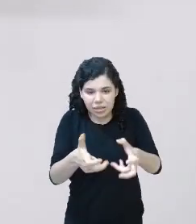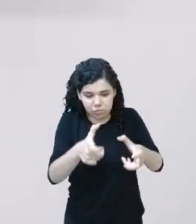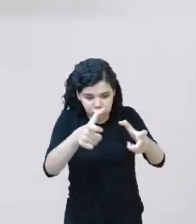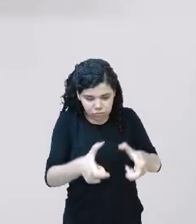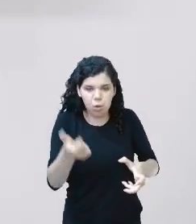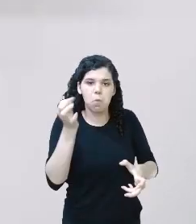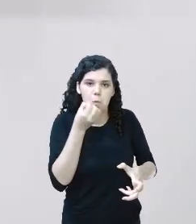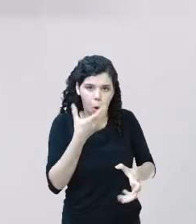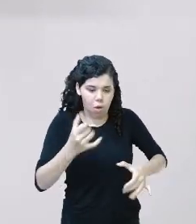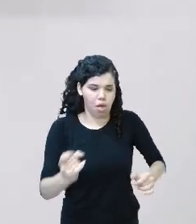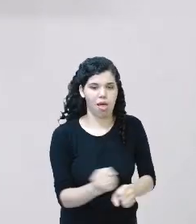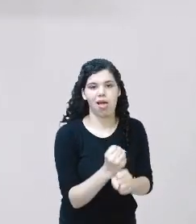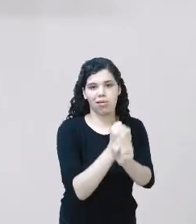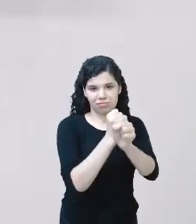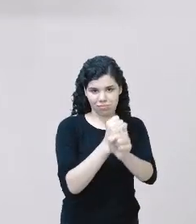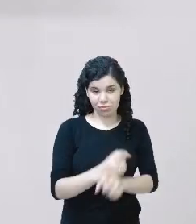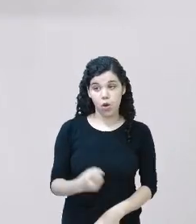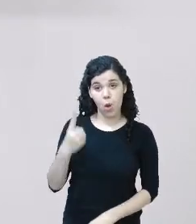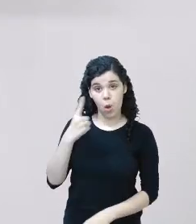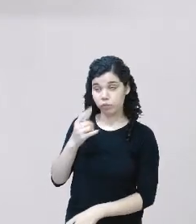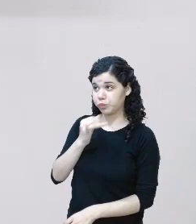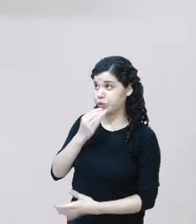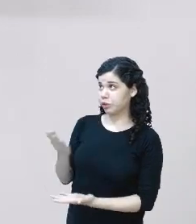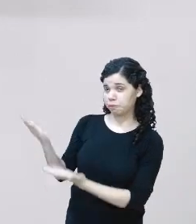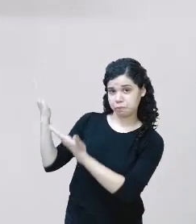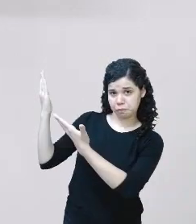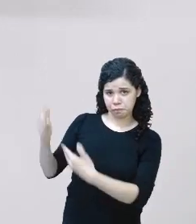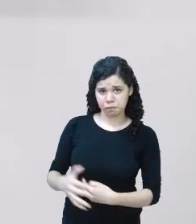dessas construções, tá? Podemos exemplificar aqui